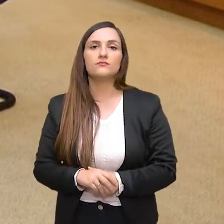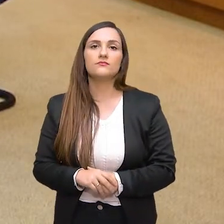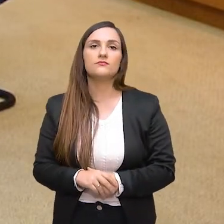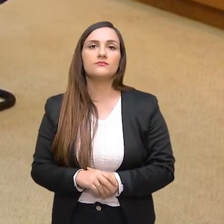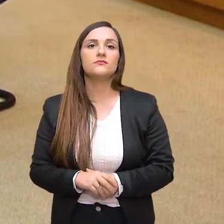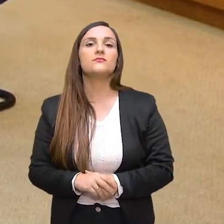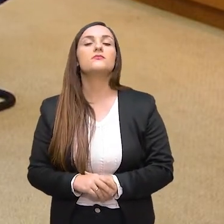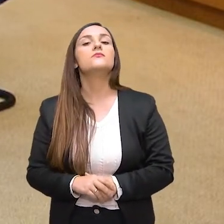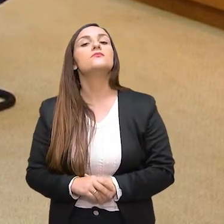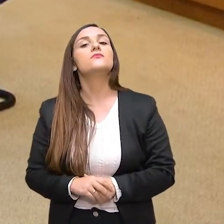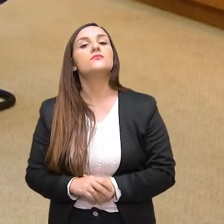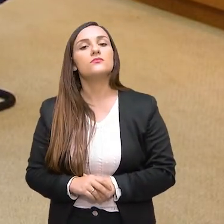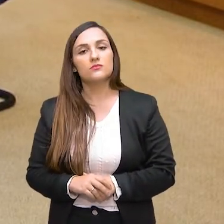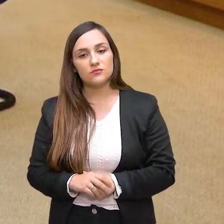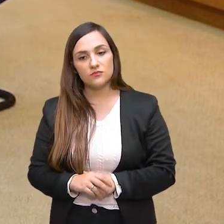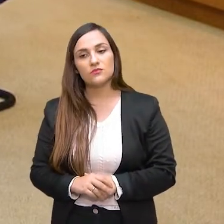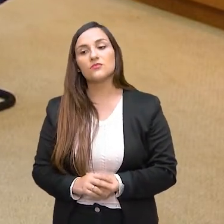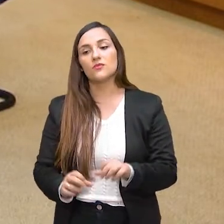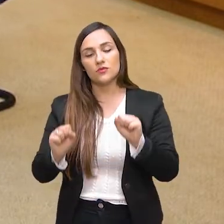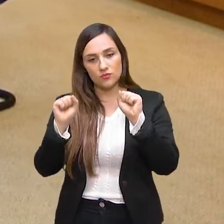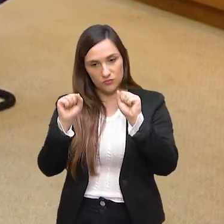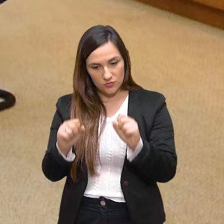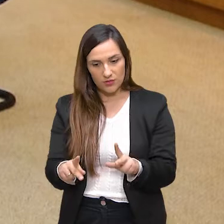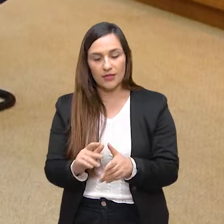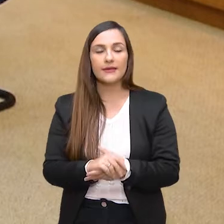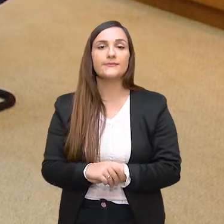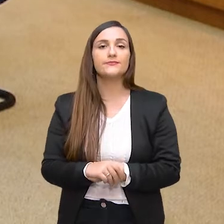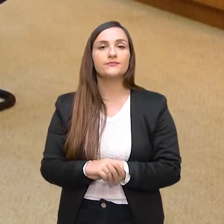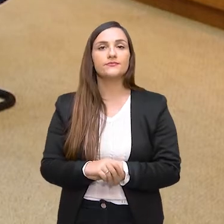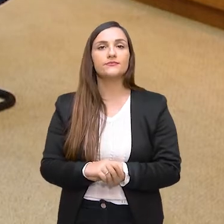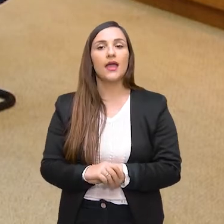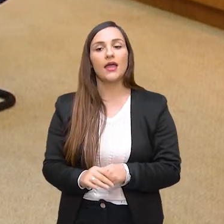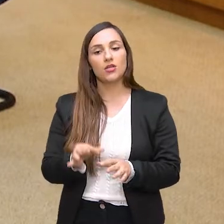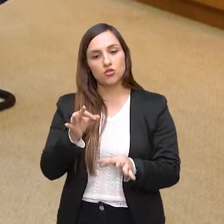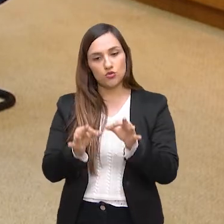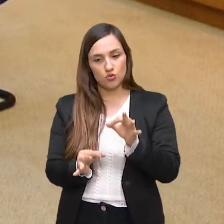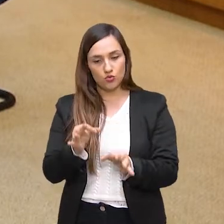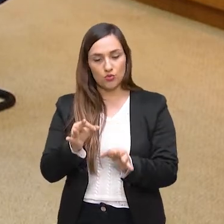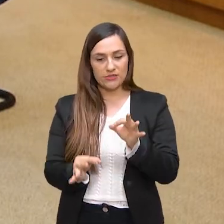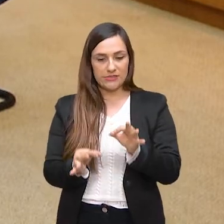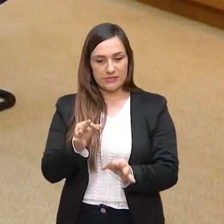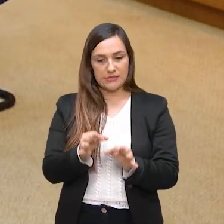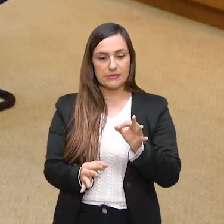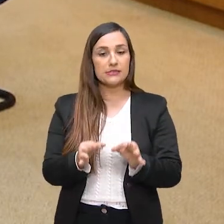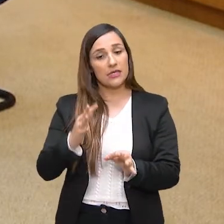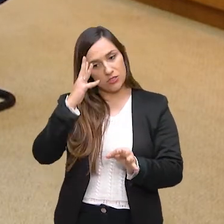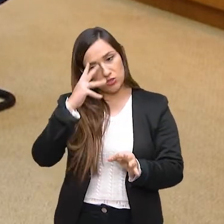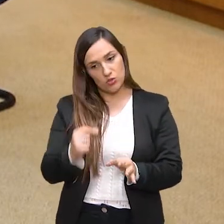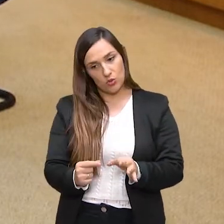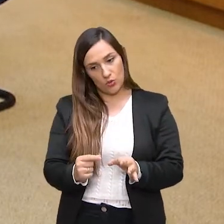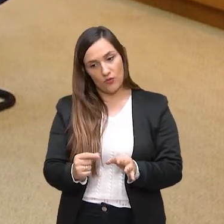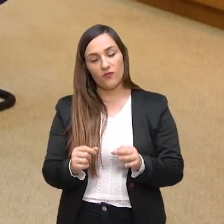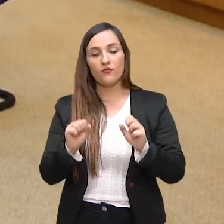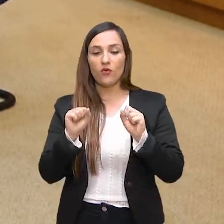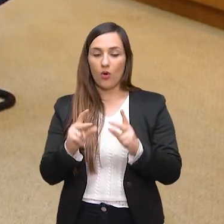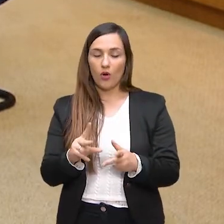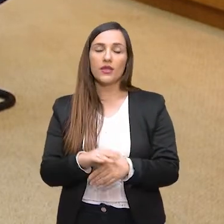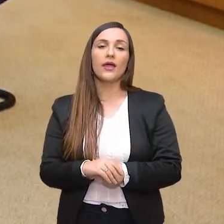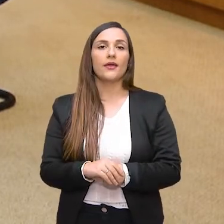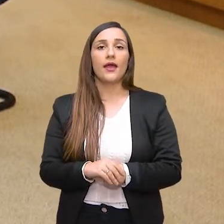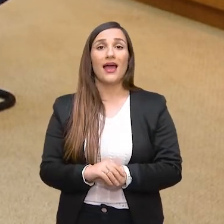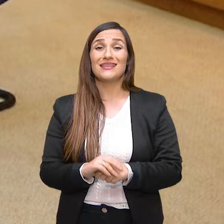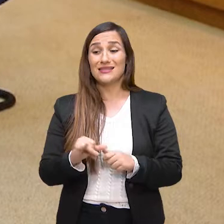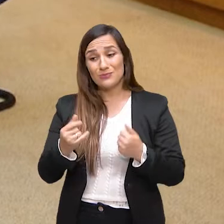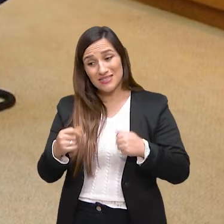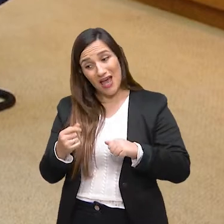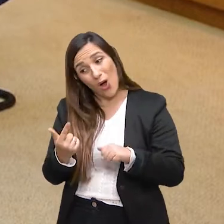no mundo sensível, que a gente chama, novamente o judiciário é invocado para tomar as medidas necessárias. Então vamos pegar um exemplo, alguém